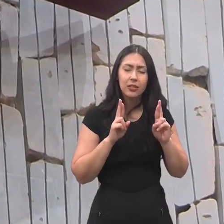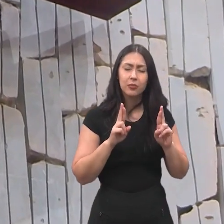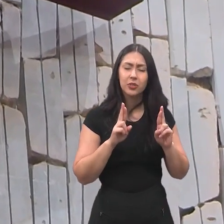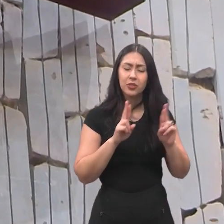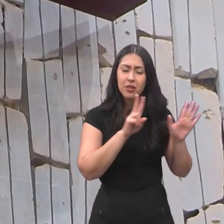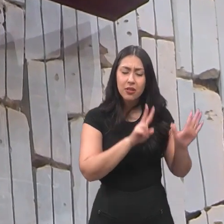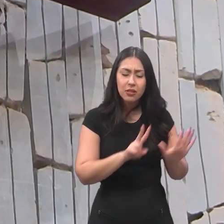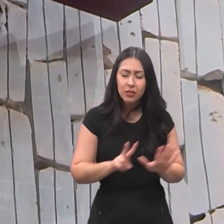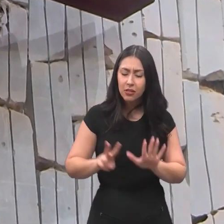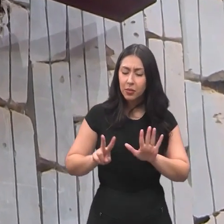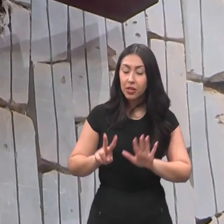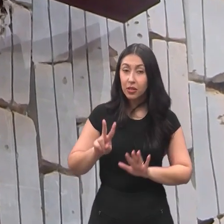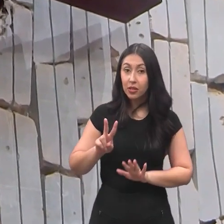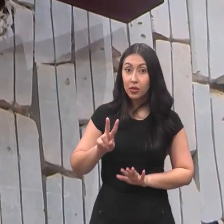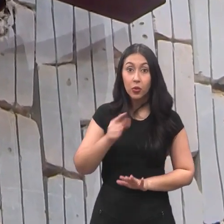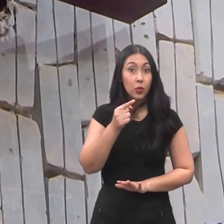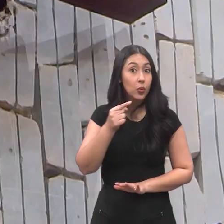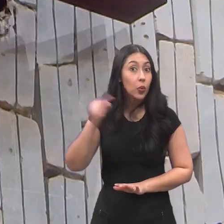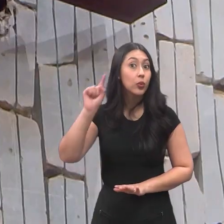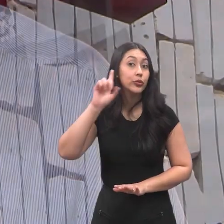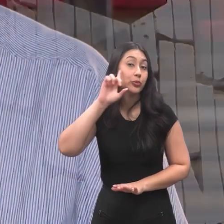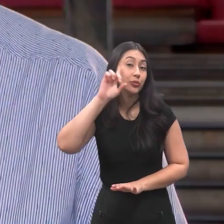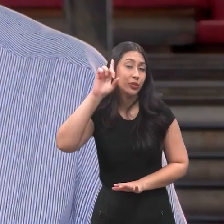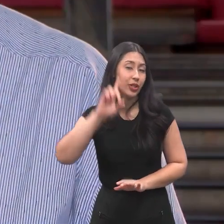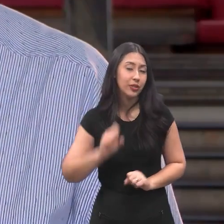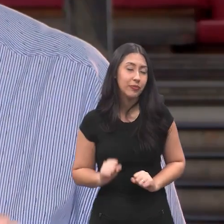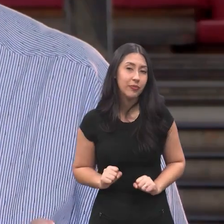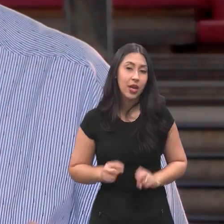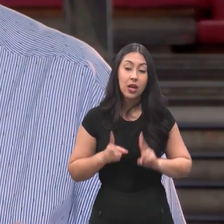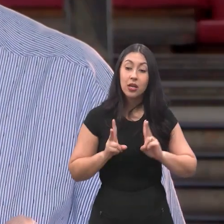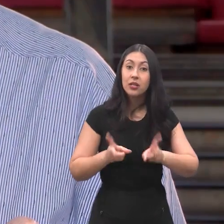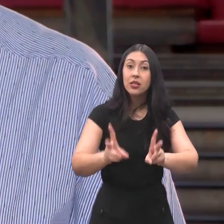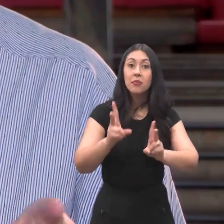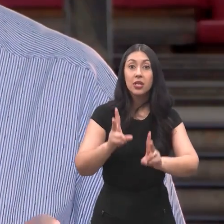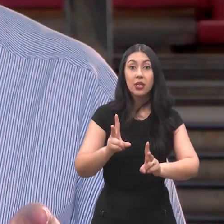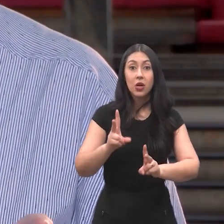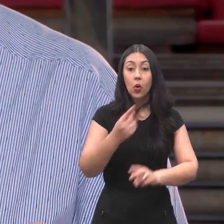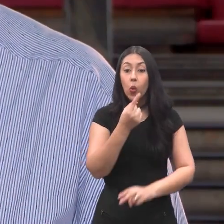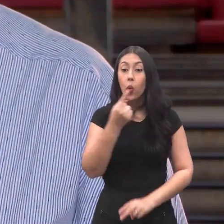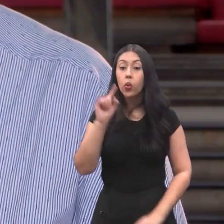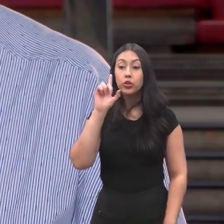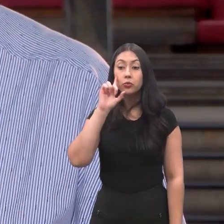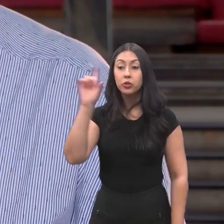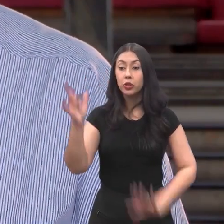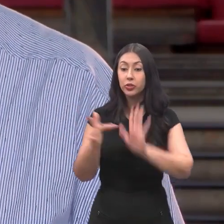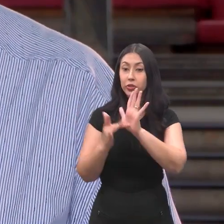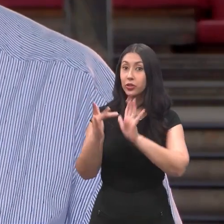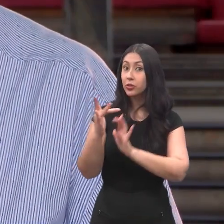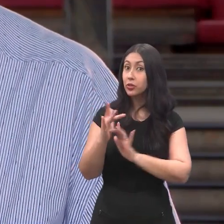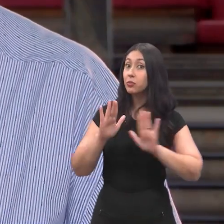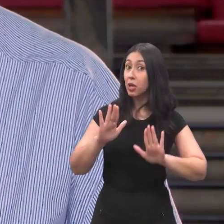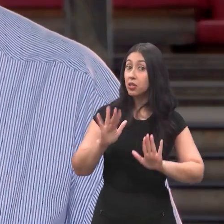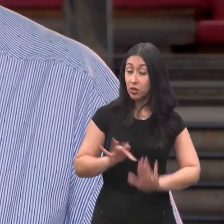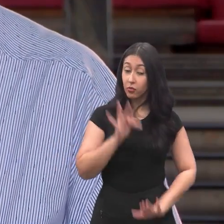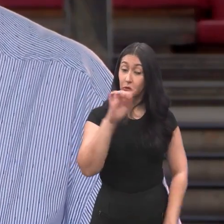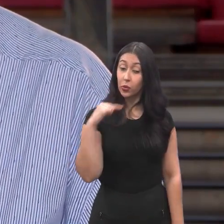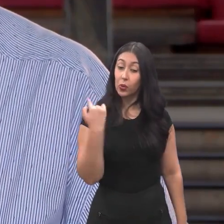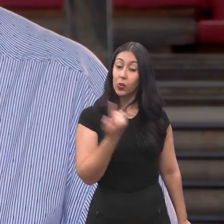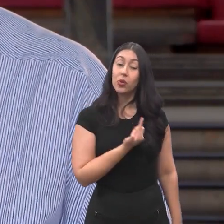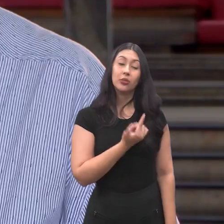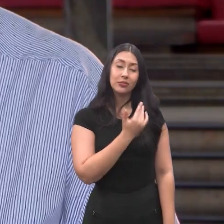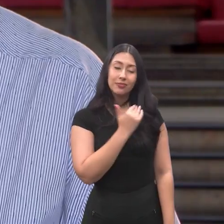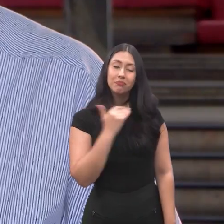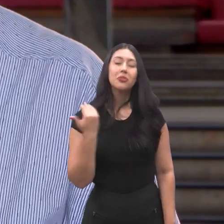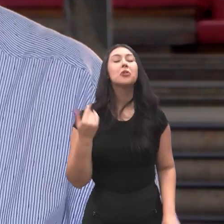semana representa o dia que vai ser a última vez. Toda Semana Santa celebramos a última vez de Cristo, mas um dia será a nossa